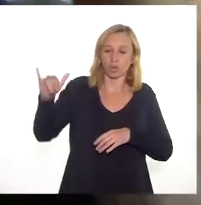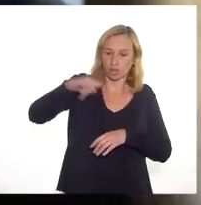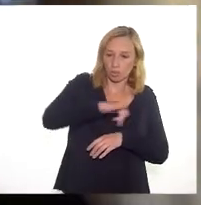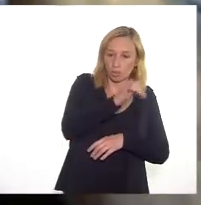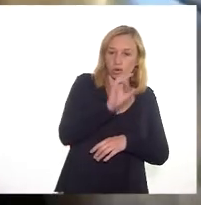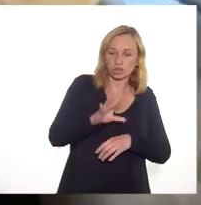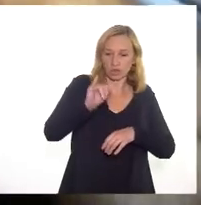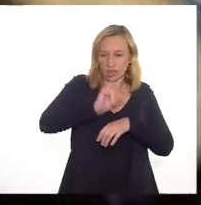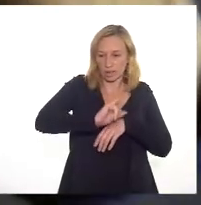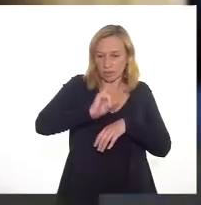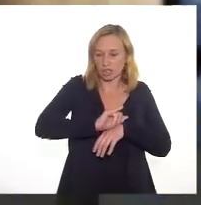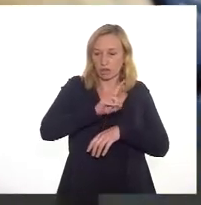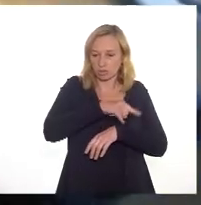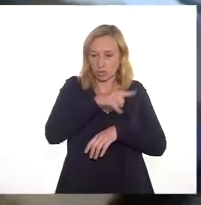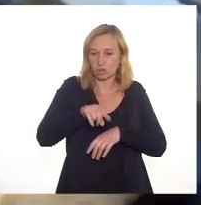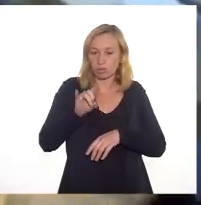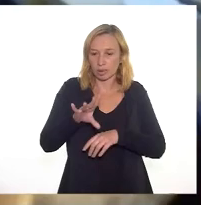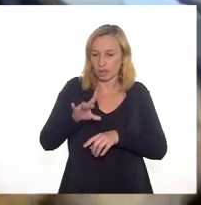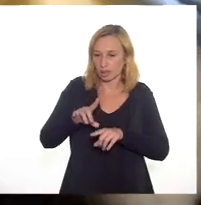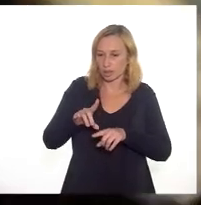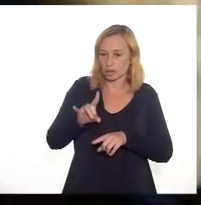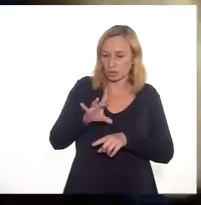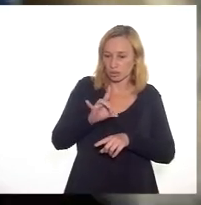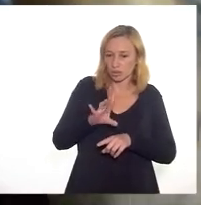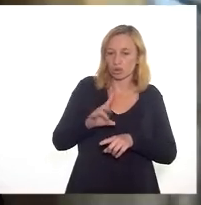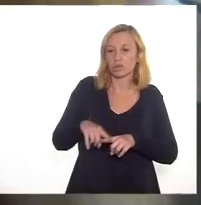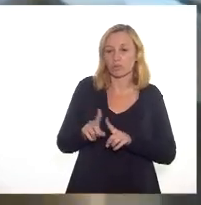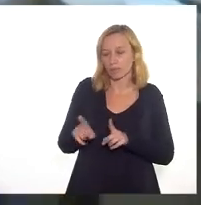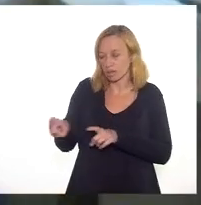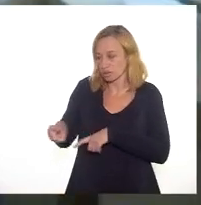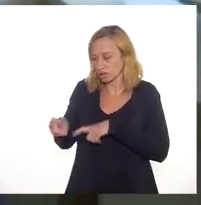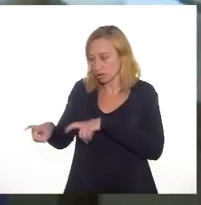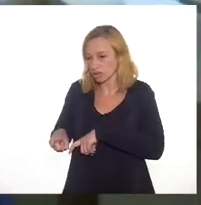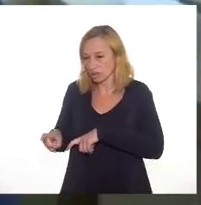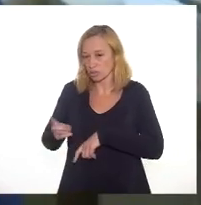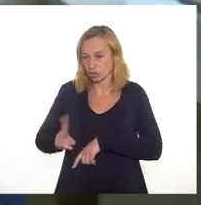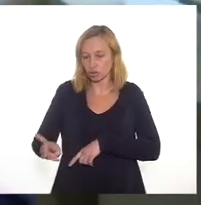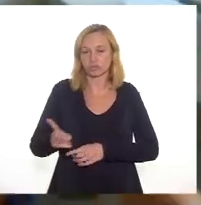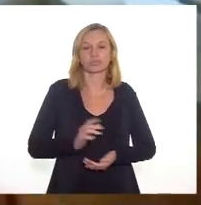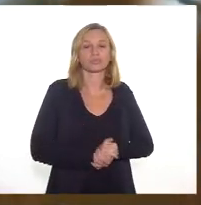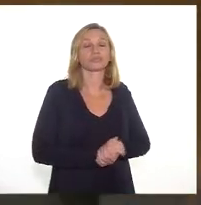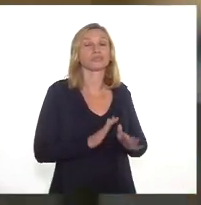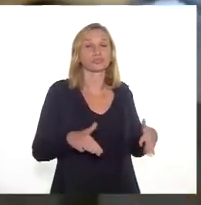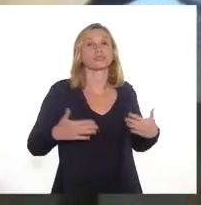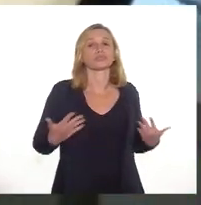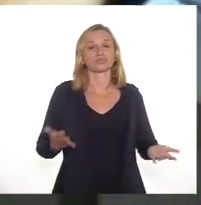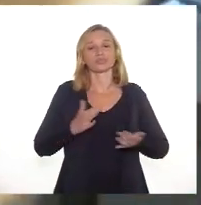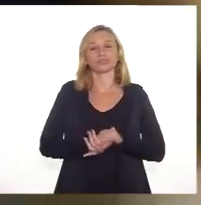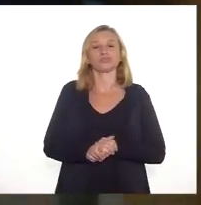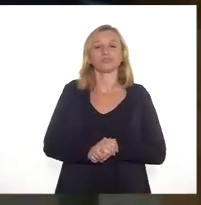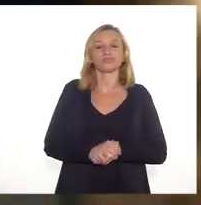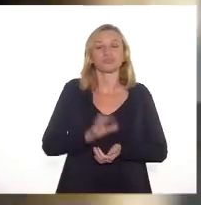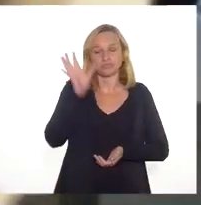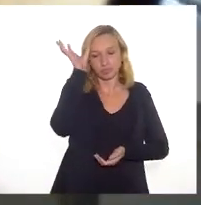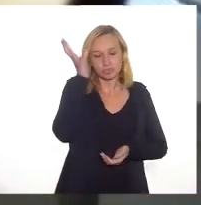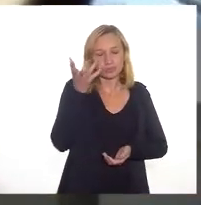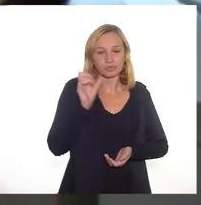hub internacional, que é o Santos Dumont e Jacarepaguá. Então, com isso,